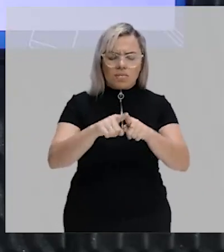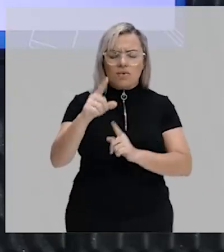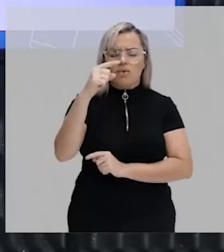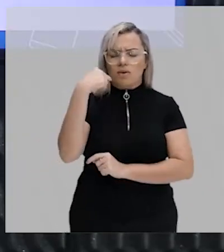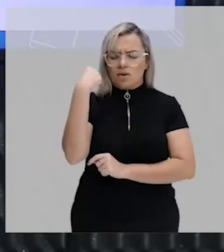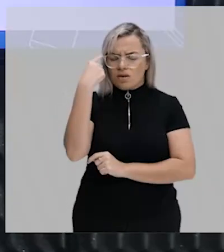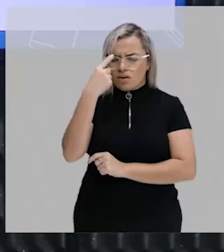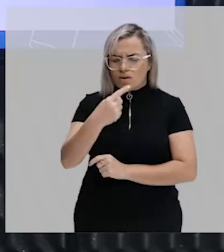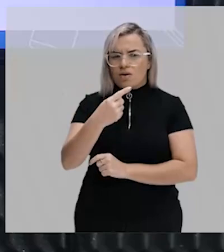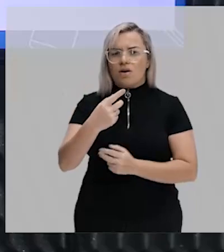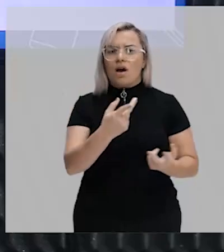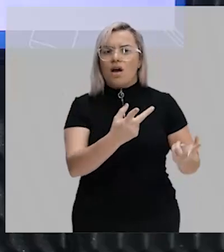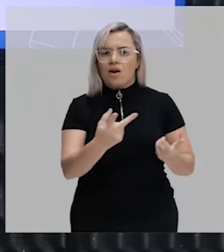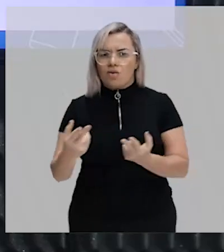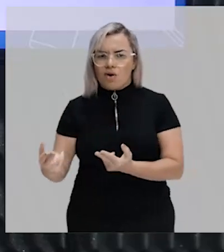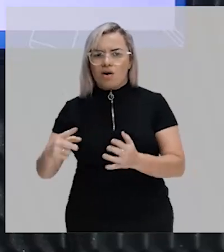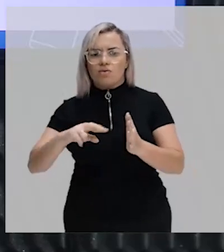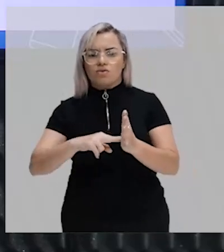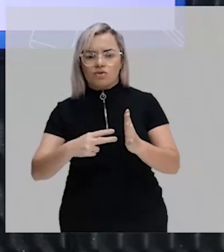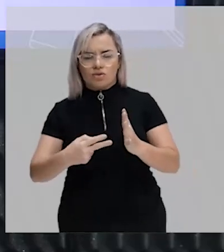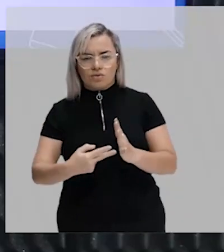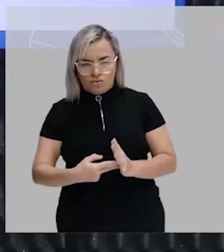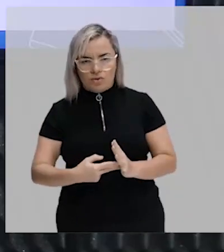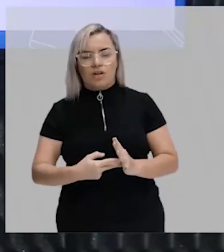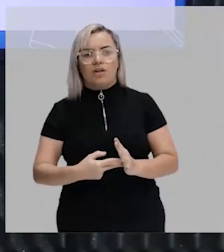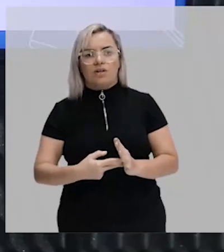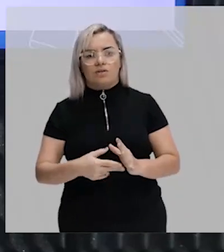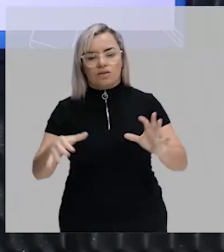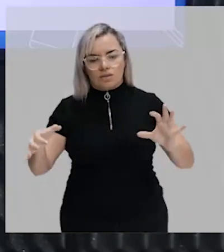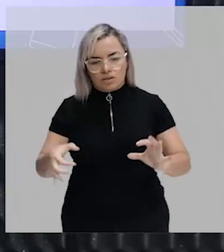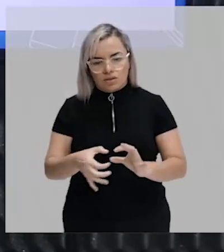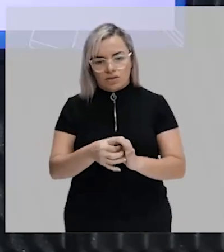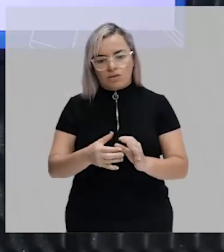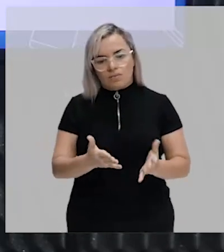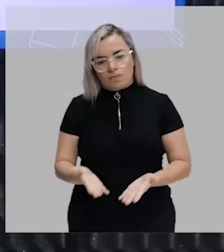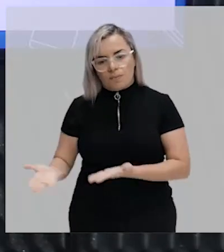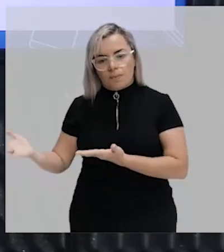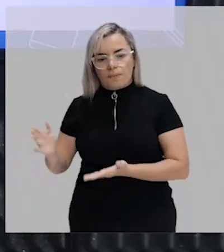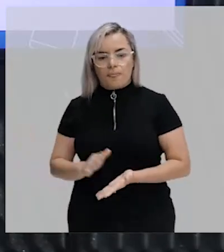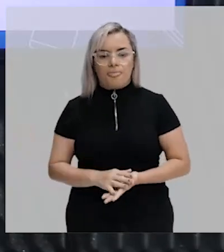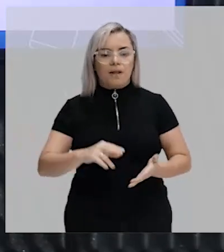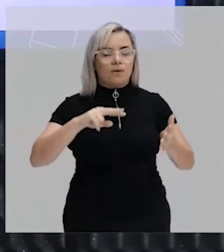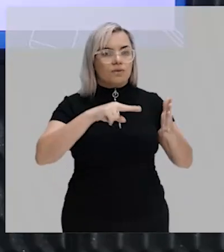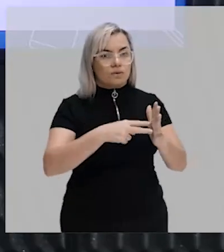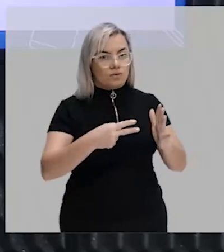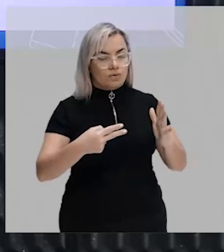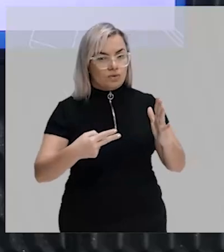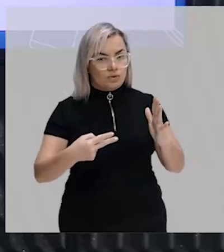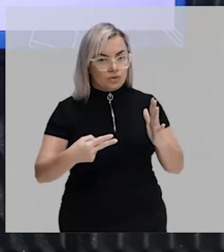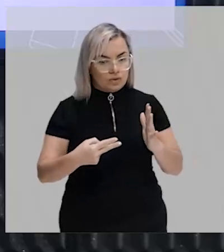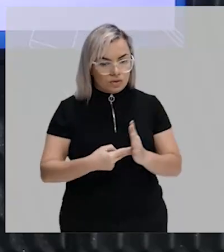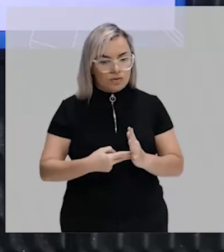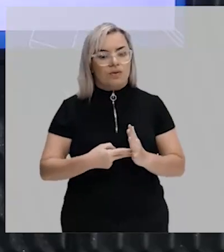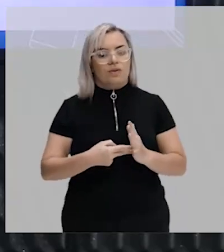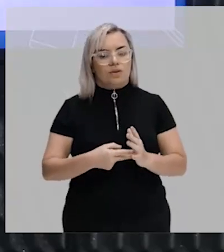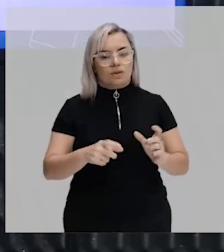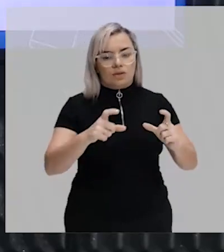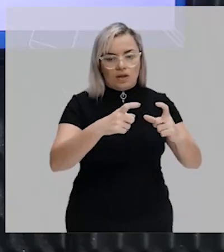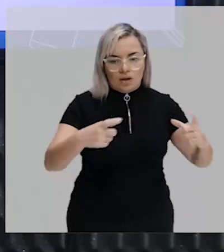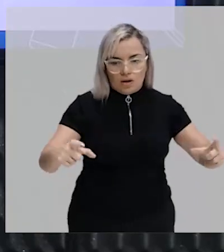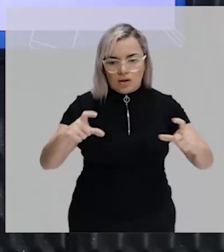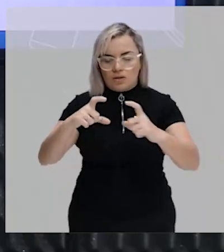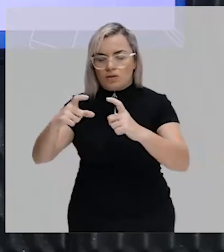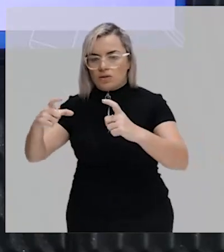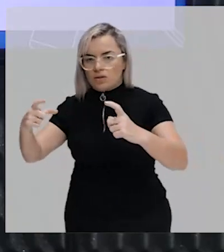oração subordinada. O sentido da segunda oração, que chamamos de oração subordinada, só é possível graças à